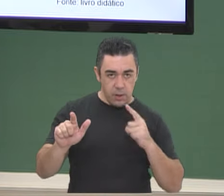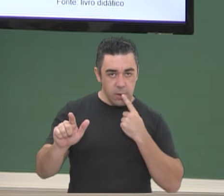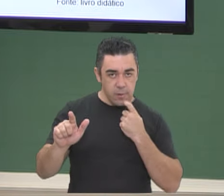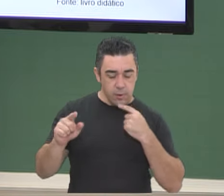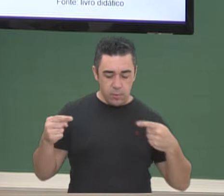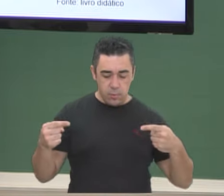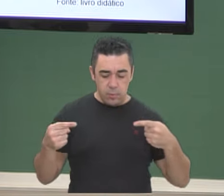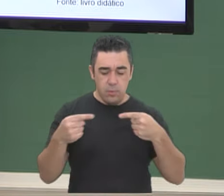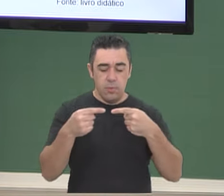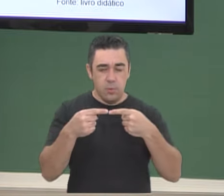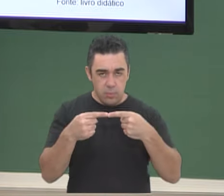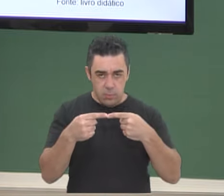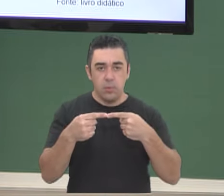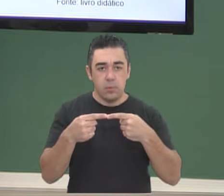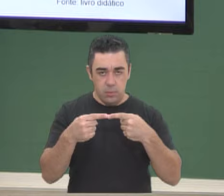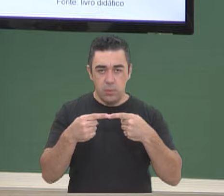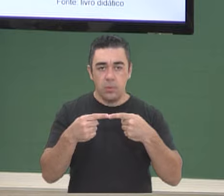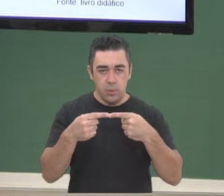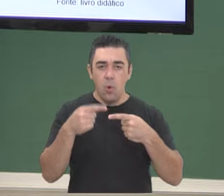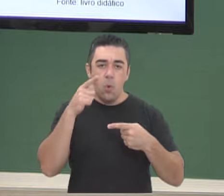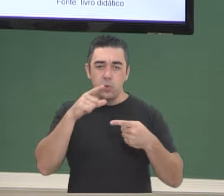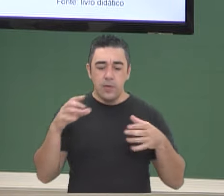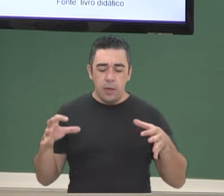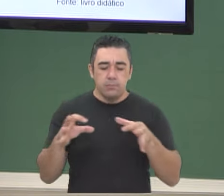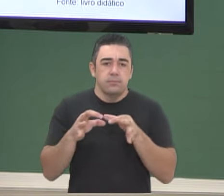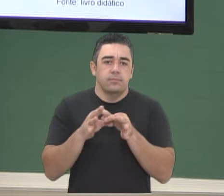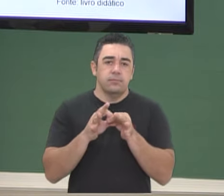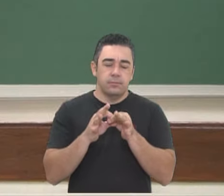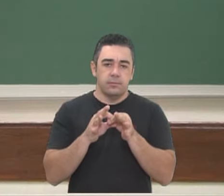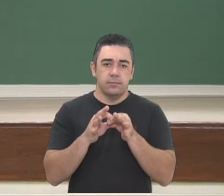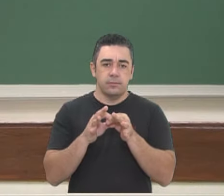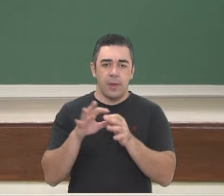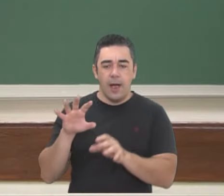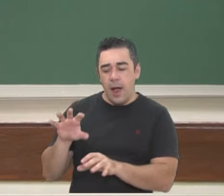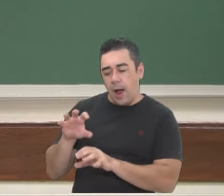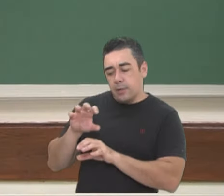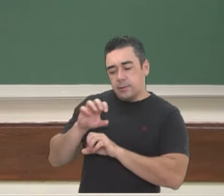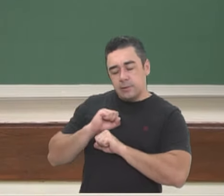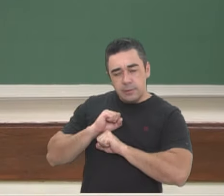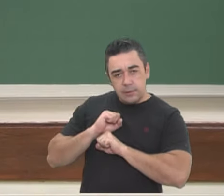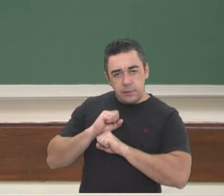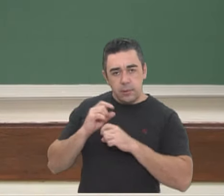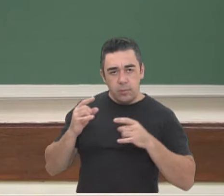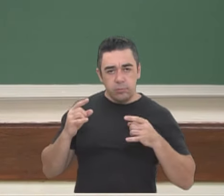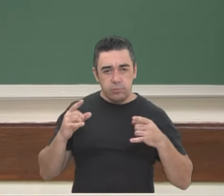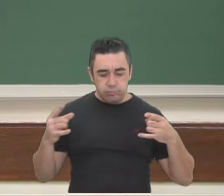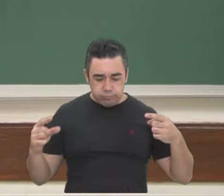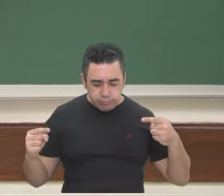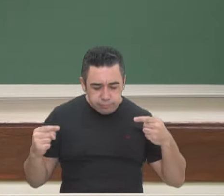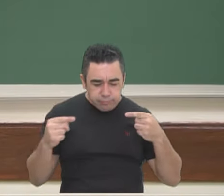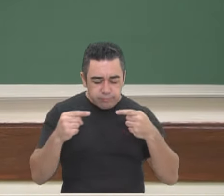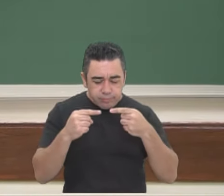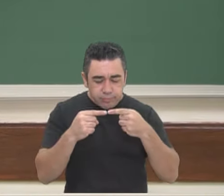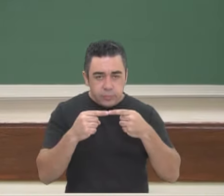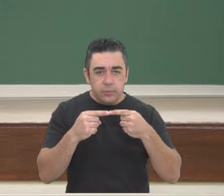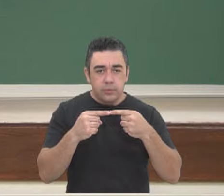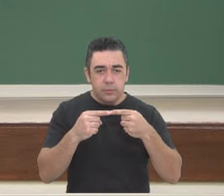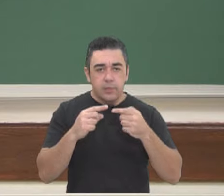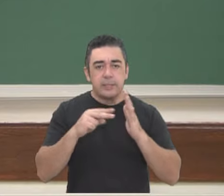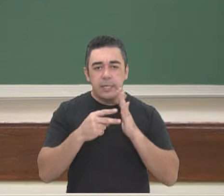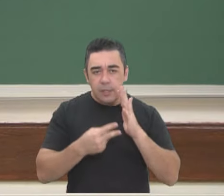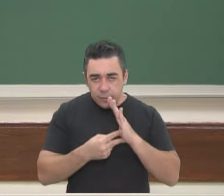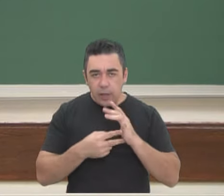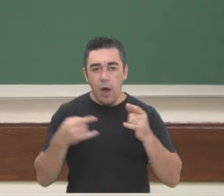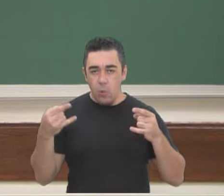norte esse aqui é o sul se eles são opostos vai concentrar uma força de atração quer dizer que um